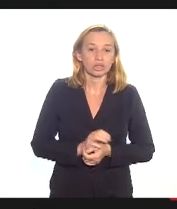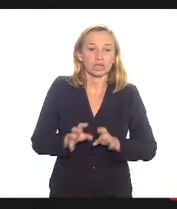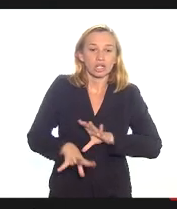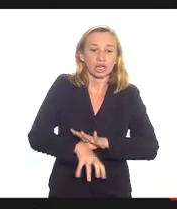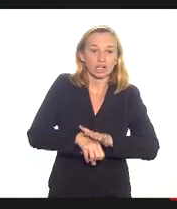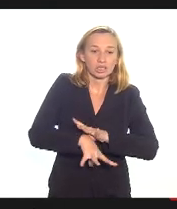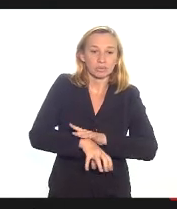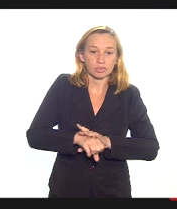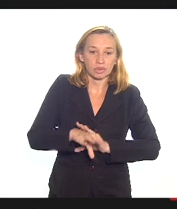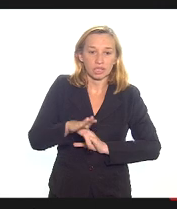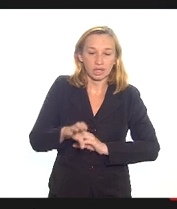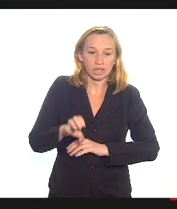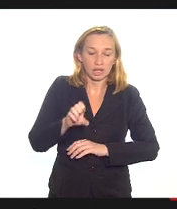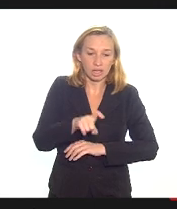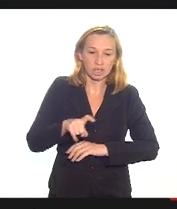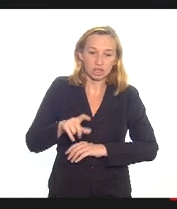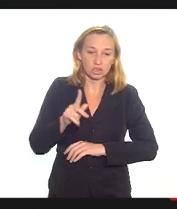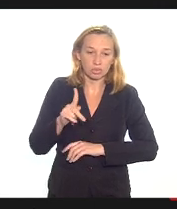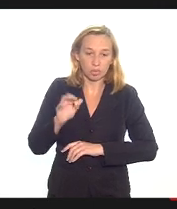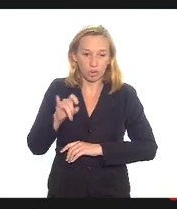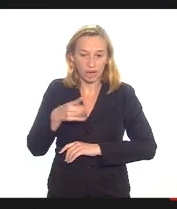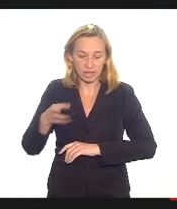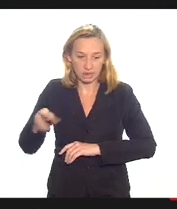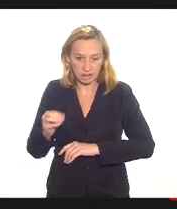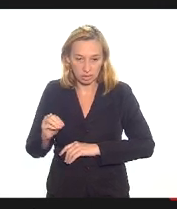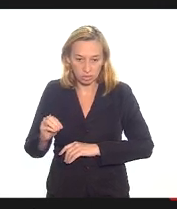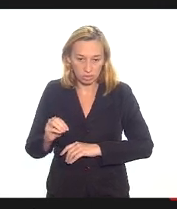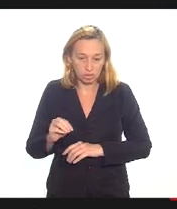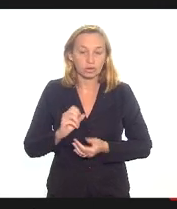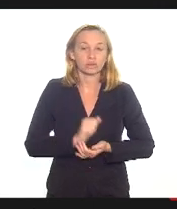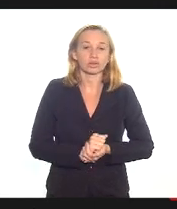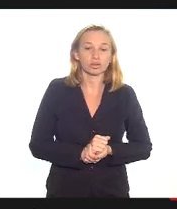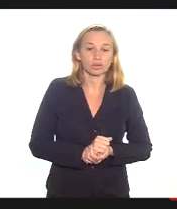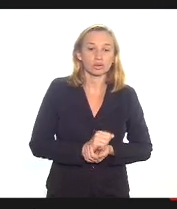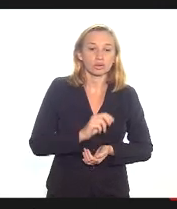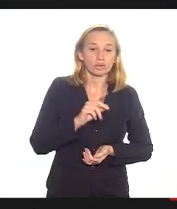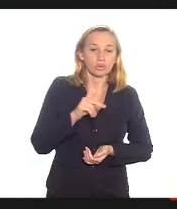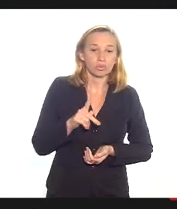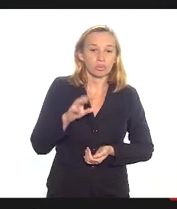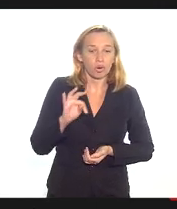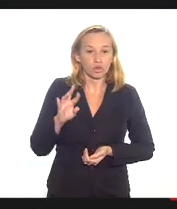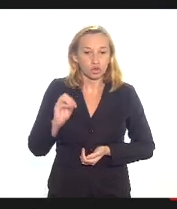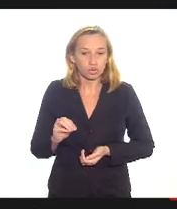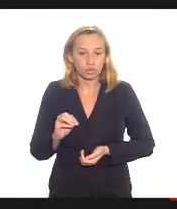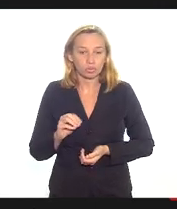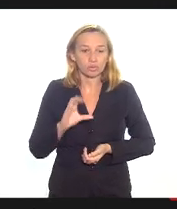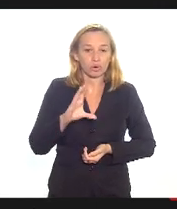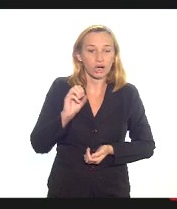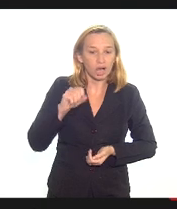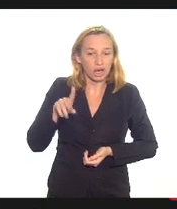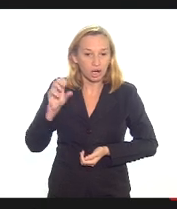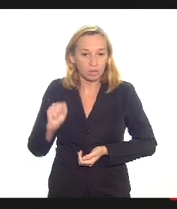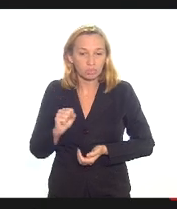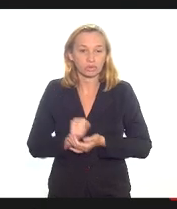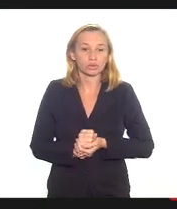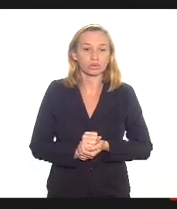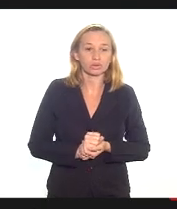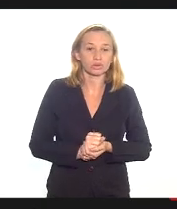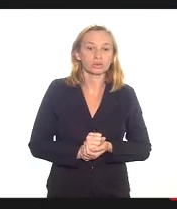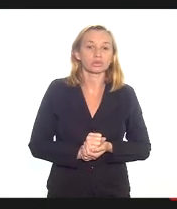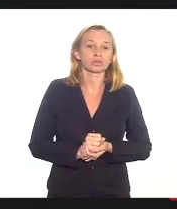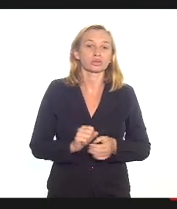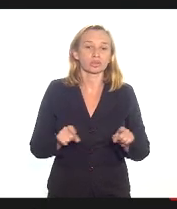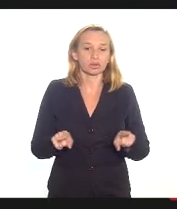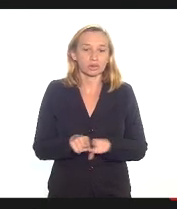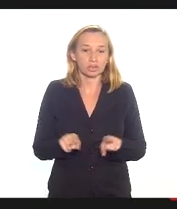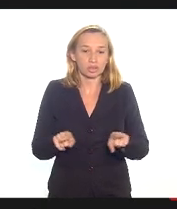exploração? Podem ser abatidos os poços descobridores por campo, podem ser abatidas a sísmica feita